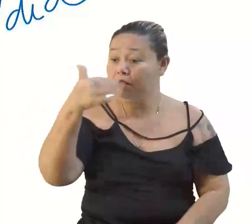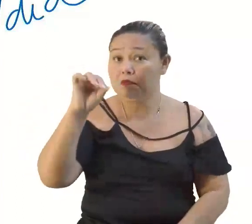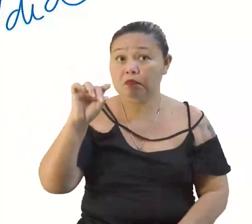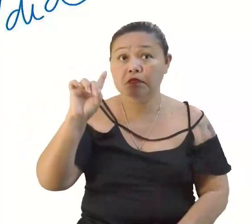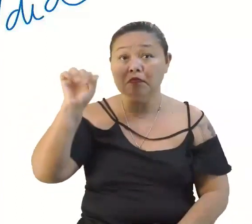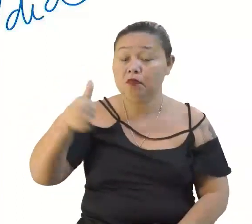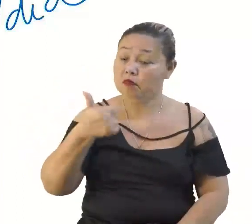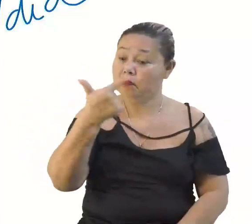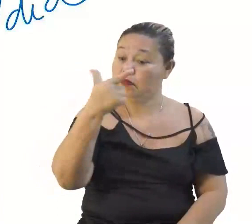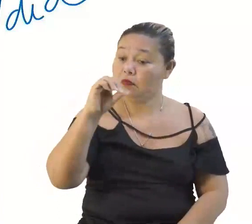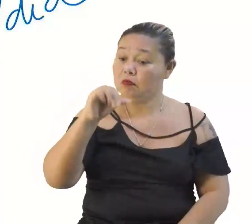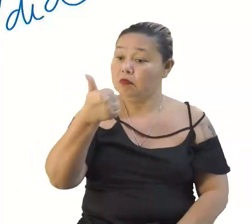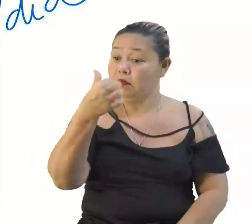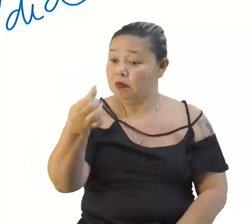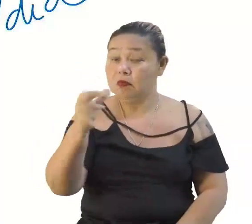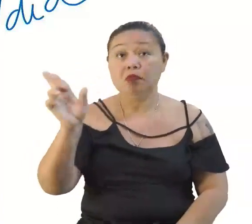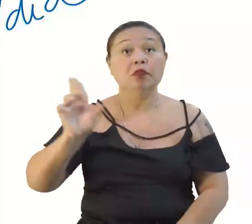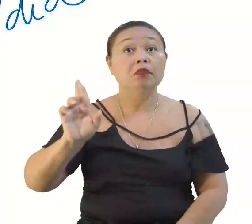R$2.016.